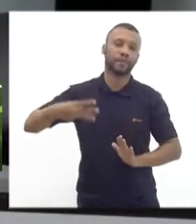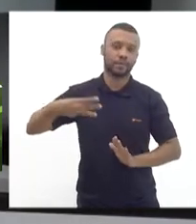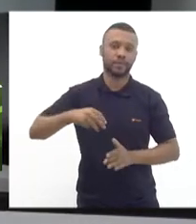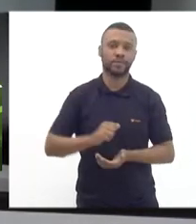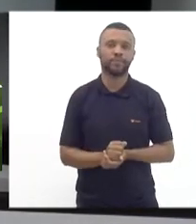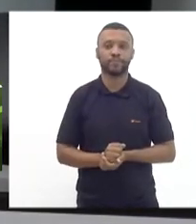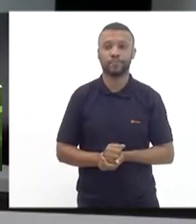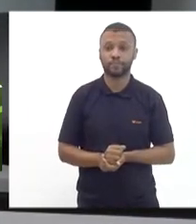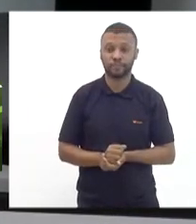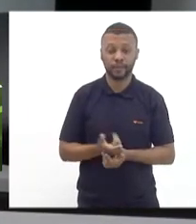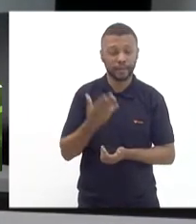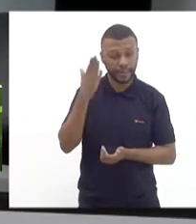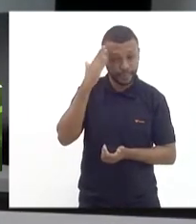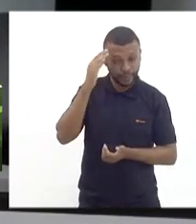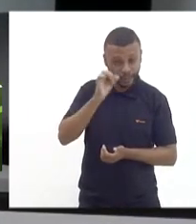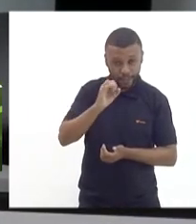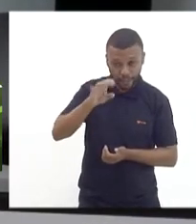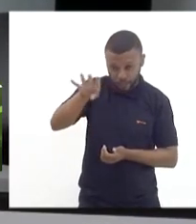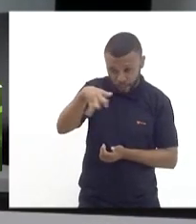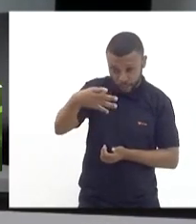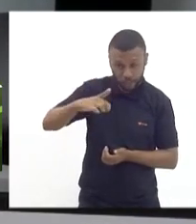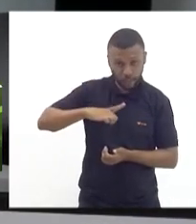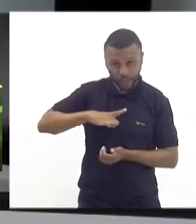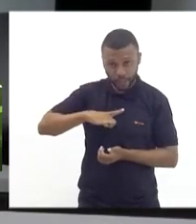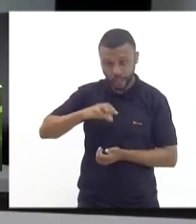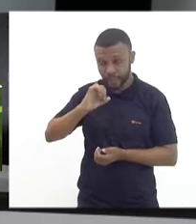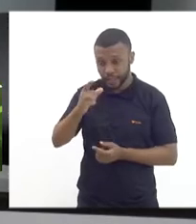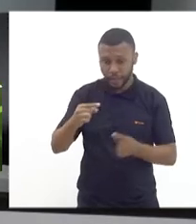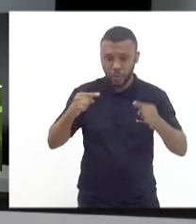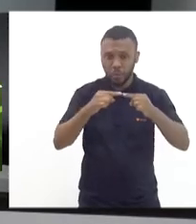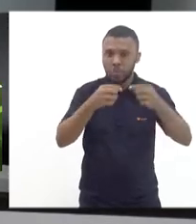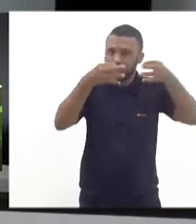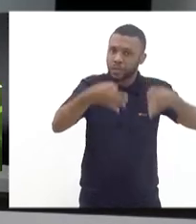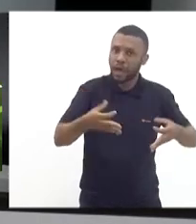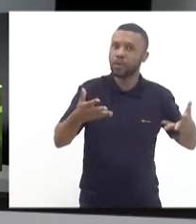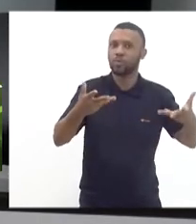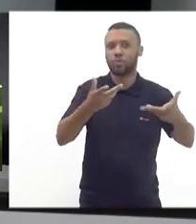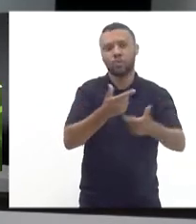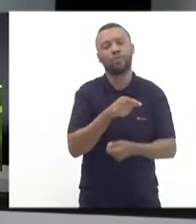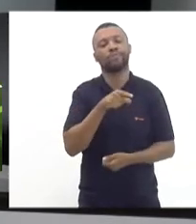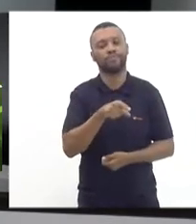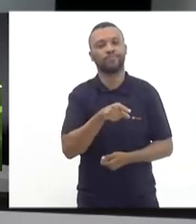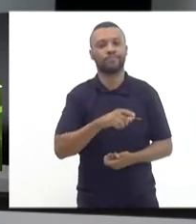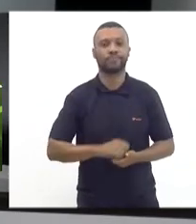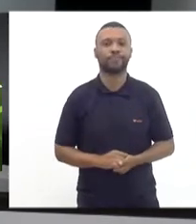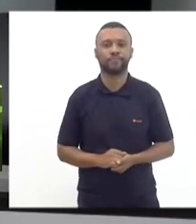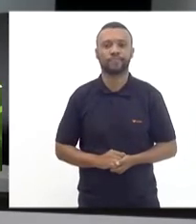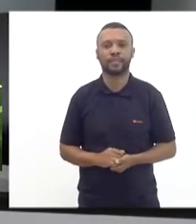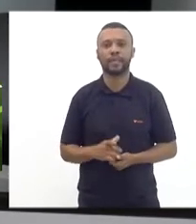se o programa existe e se ele é efetivo. Uhum. Então, são dois momentos aí